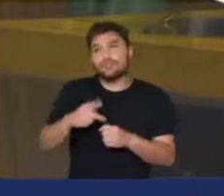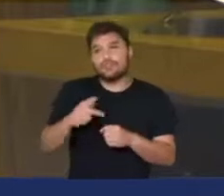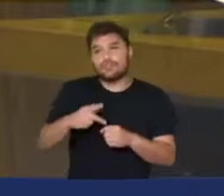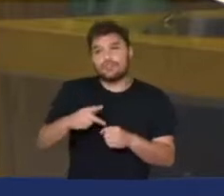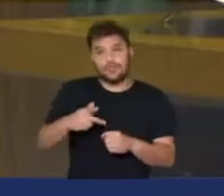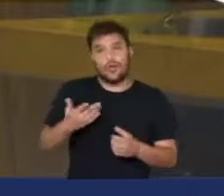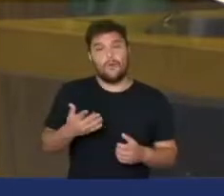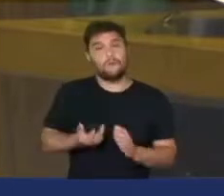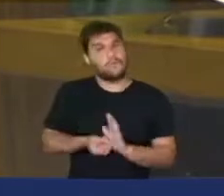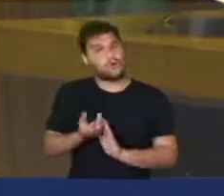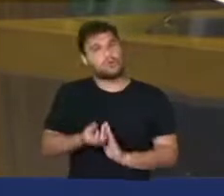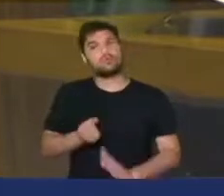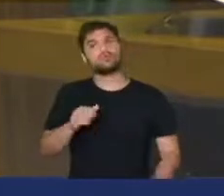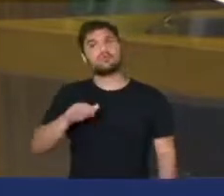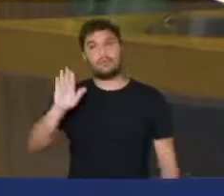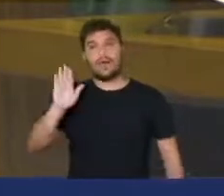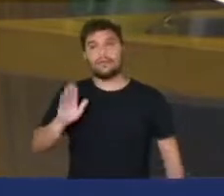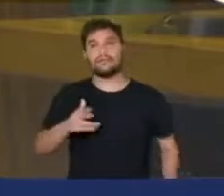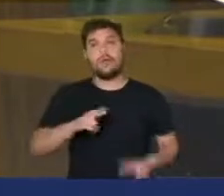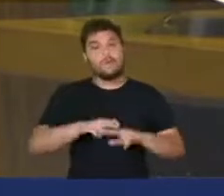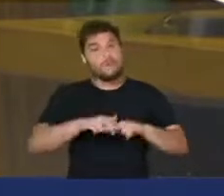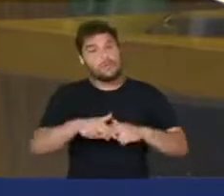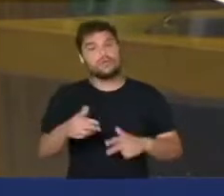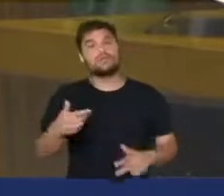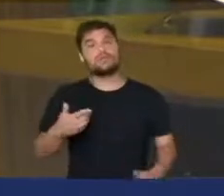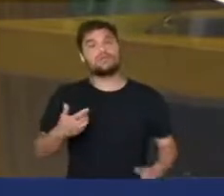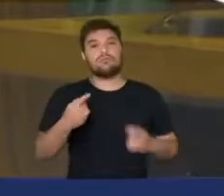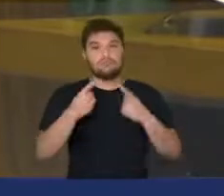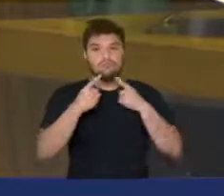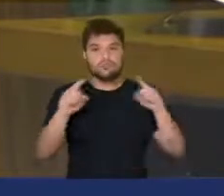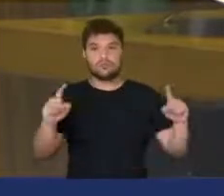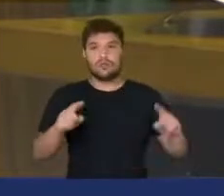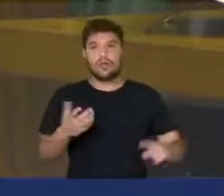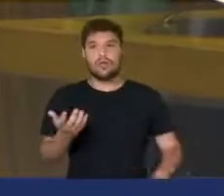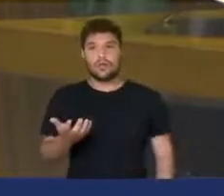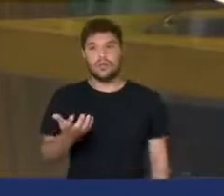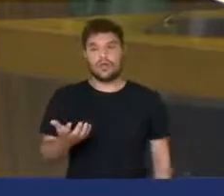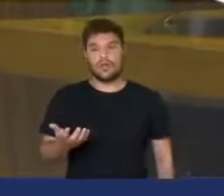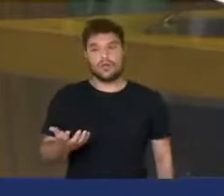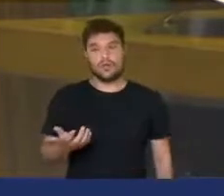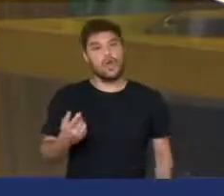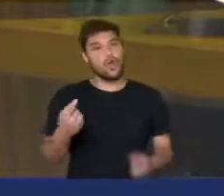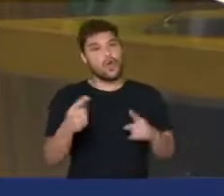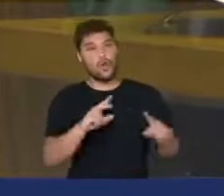nosso protesto, para concluir, senhor presidente, contra o